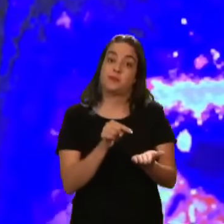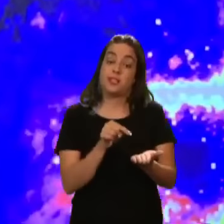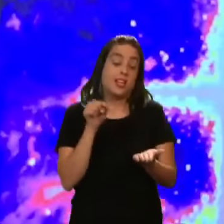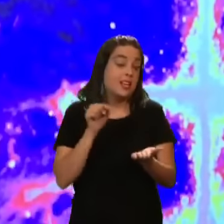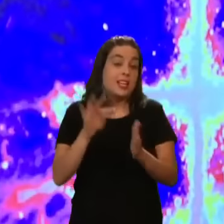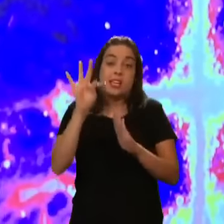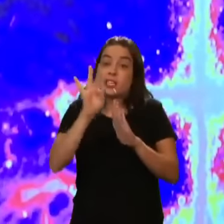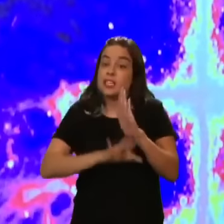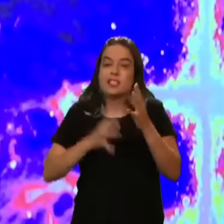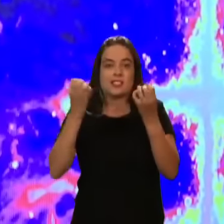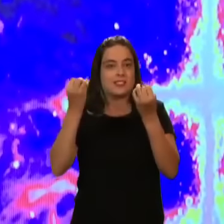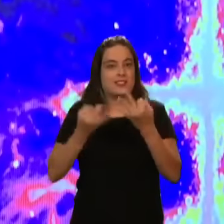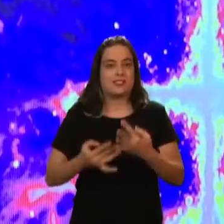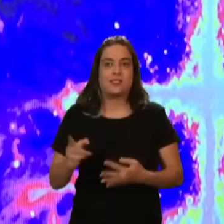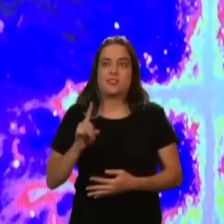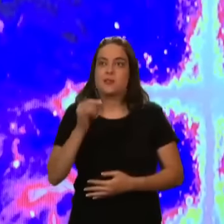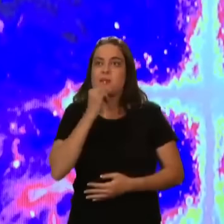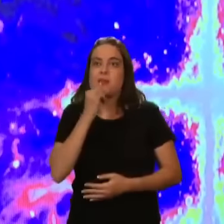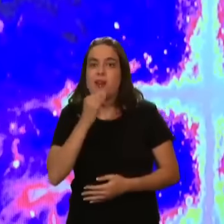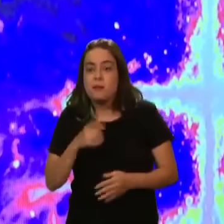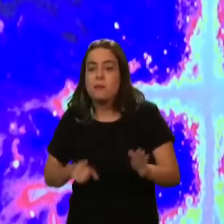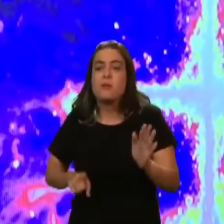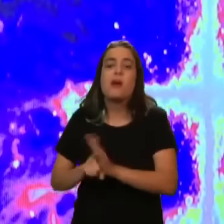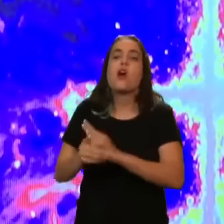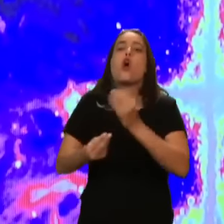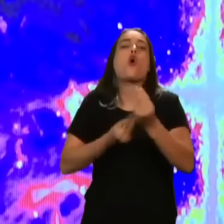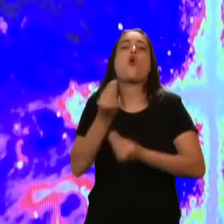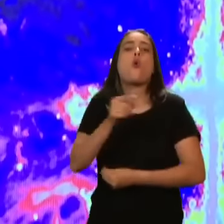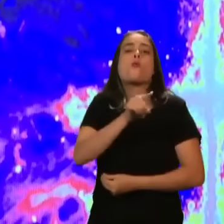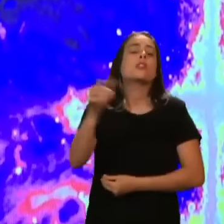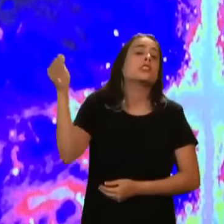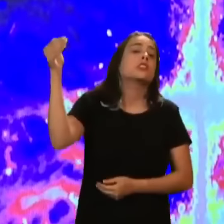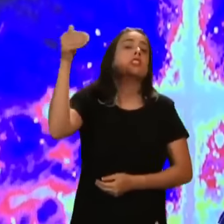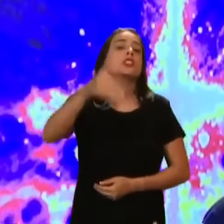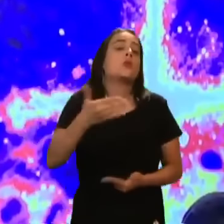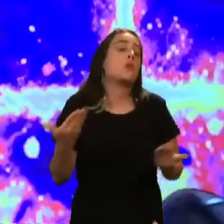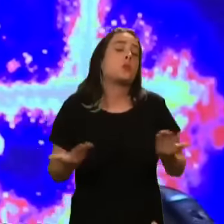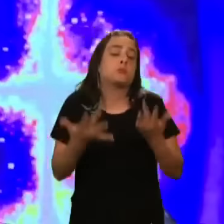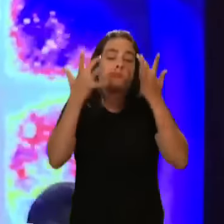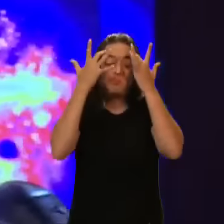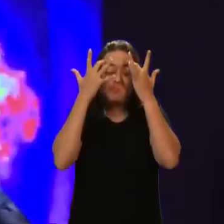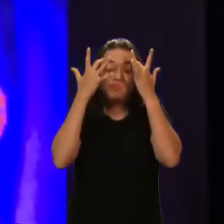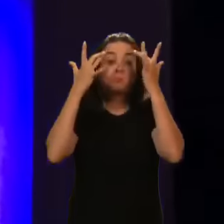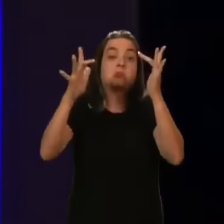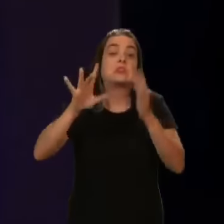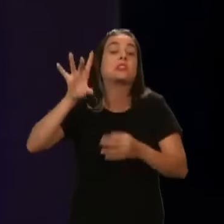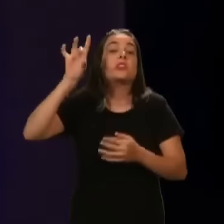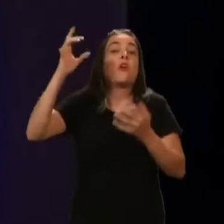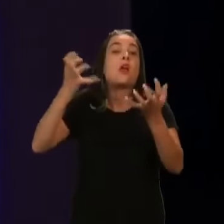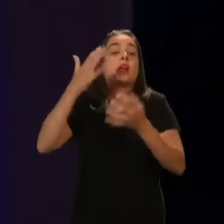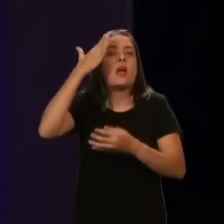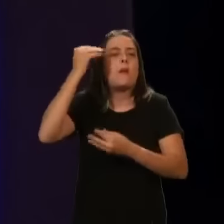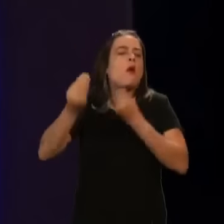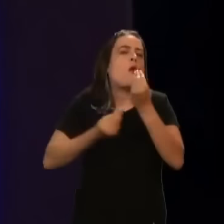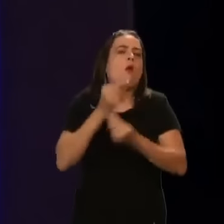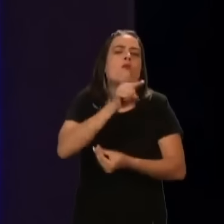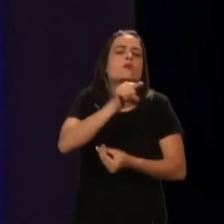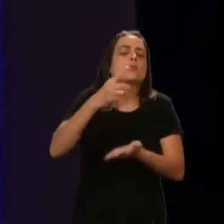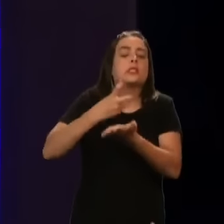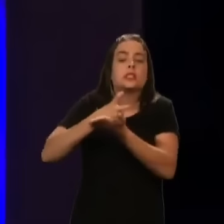Não estamos te perguntando como você chegou aqui hoje. O que Deus está interessado é em como você vai sair daqui